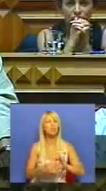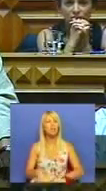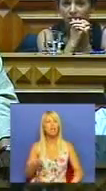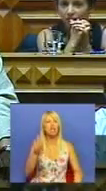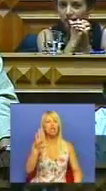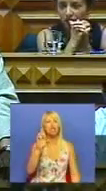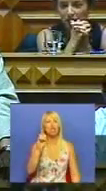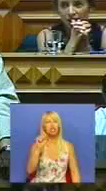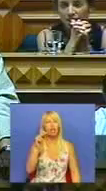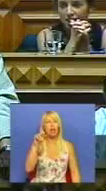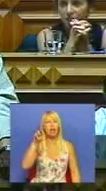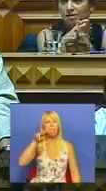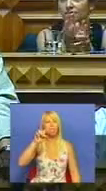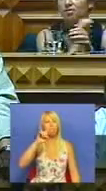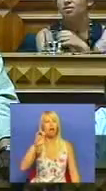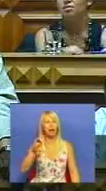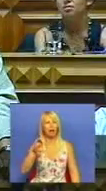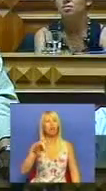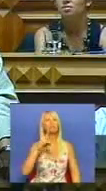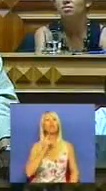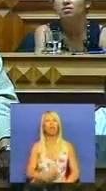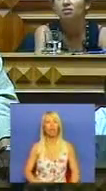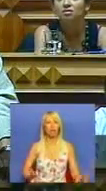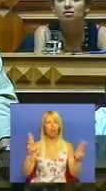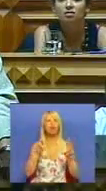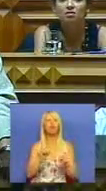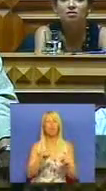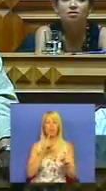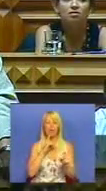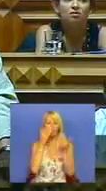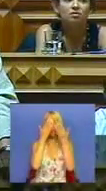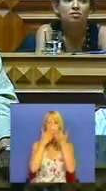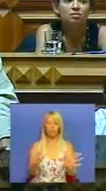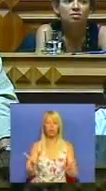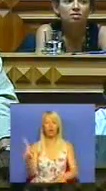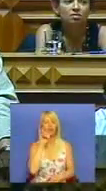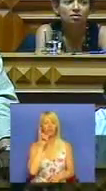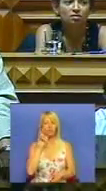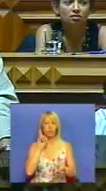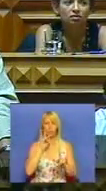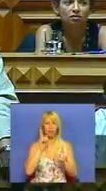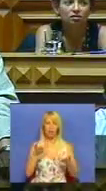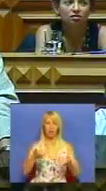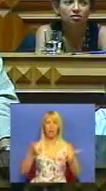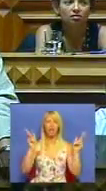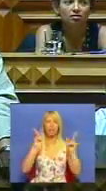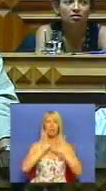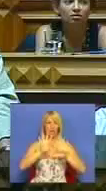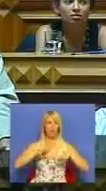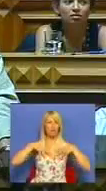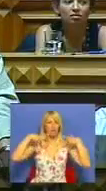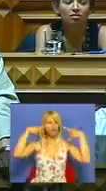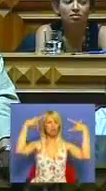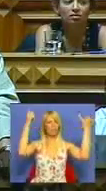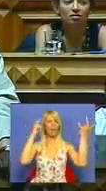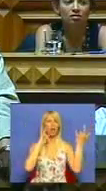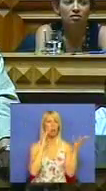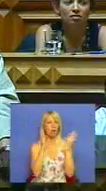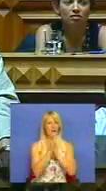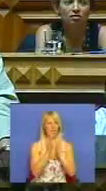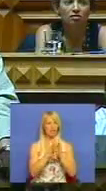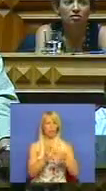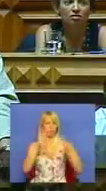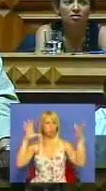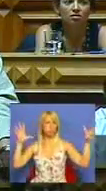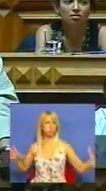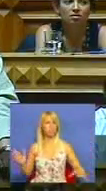jemec foi novamente um Democrata defensor da liberdade de espírito do laicismo e da Separação